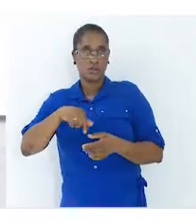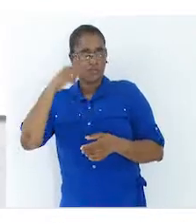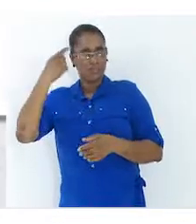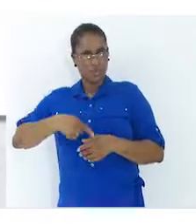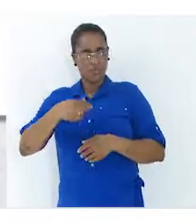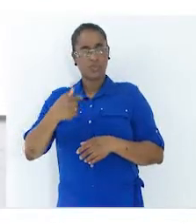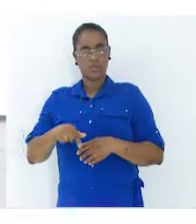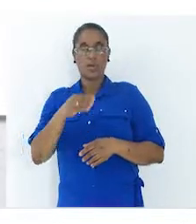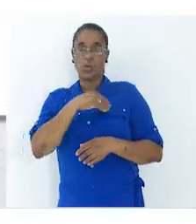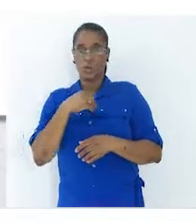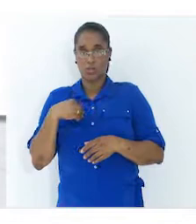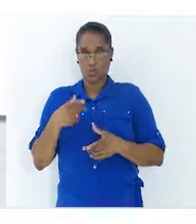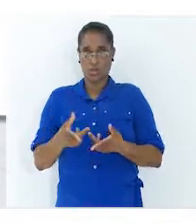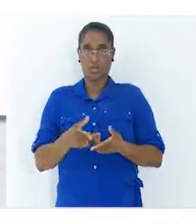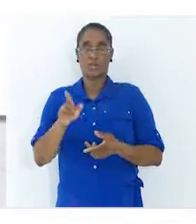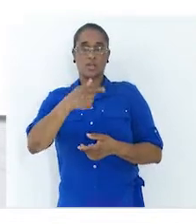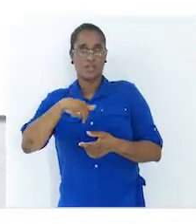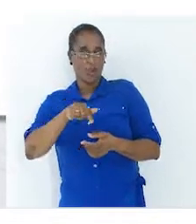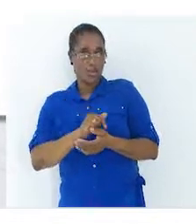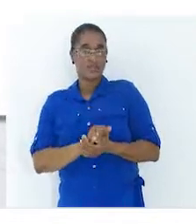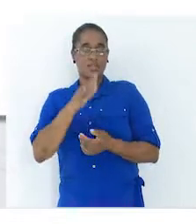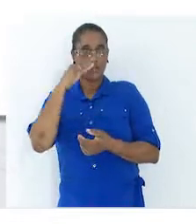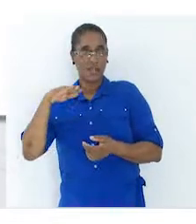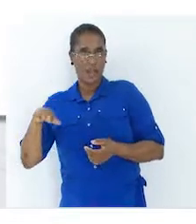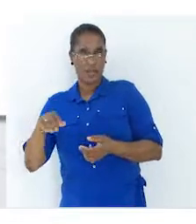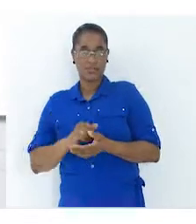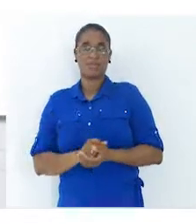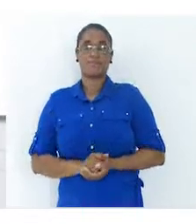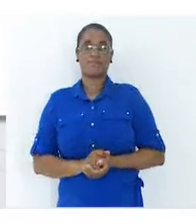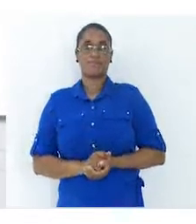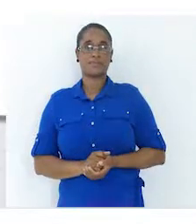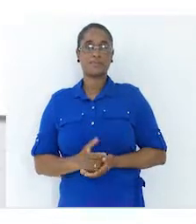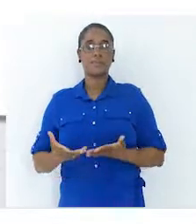ter com a saúde das nossas crianças. Por isso,